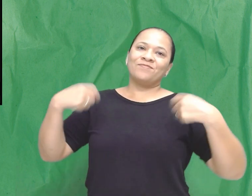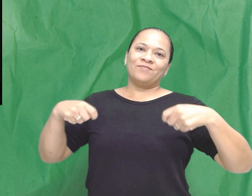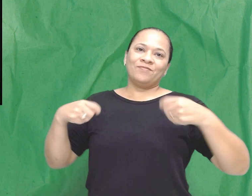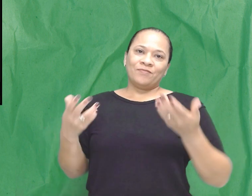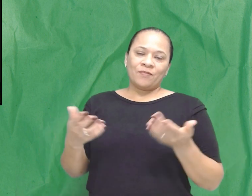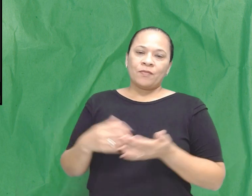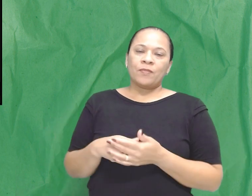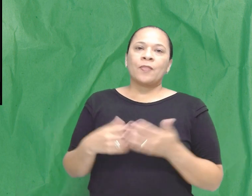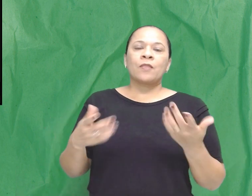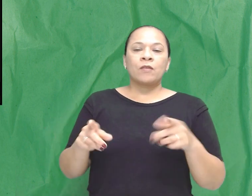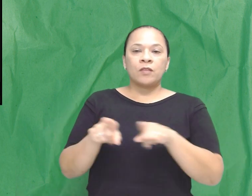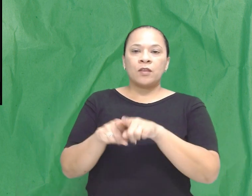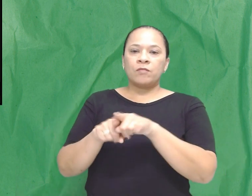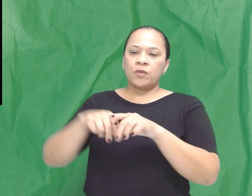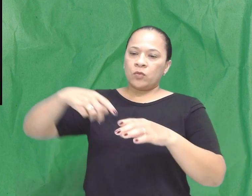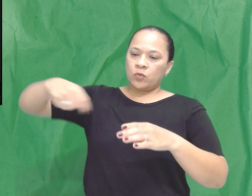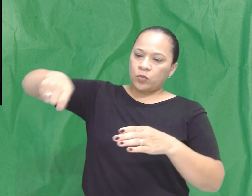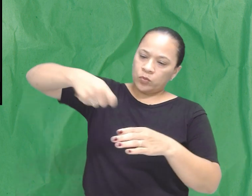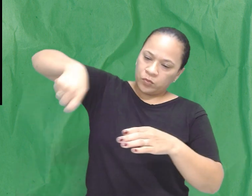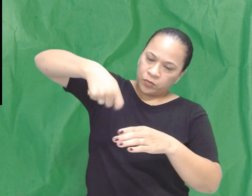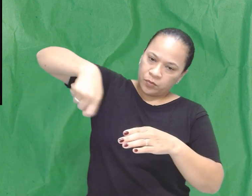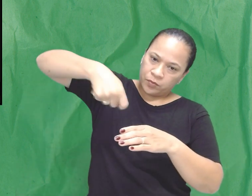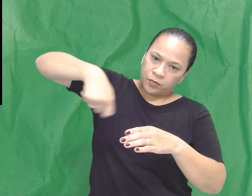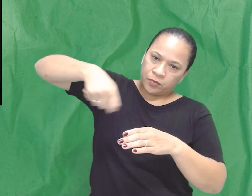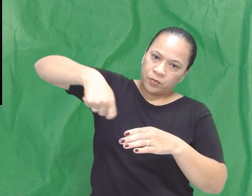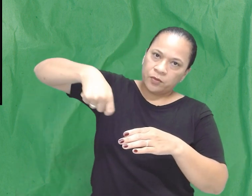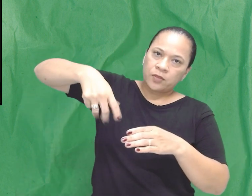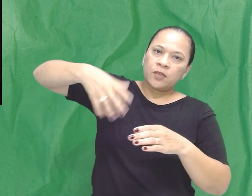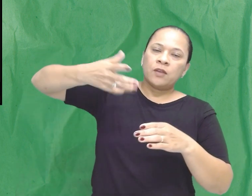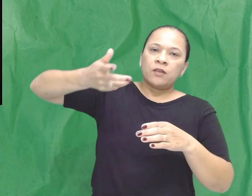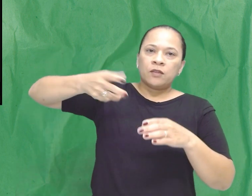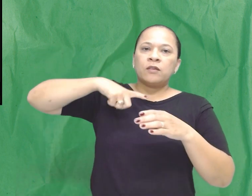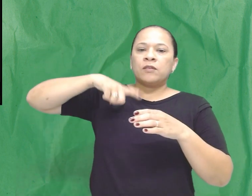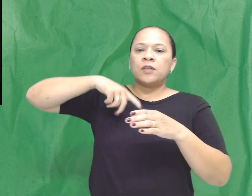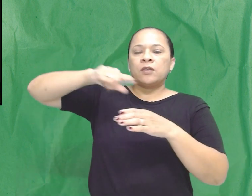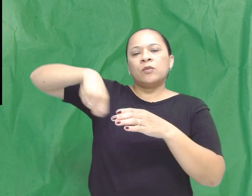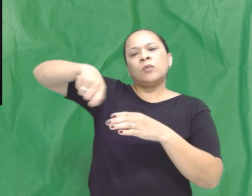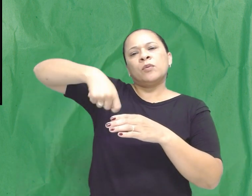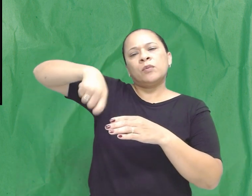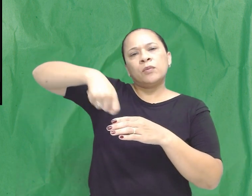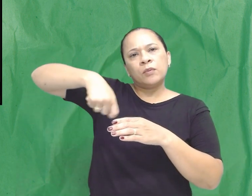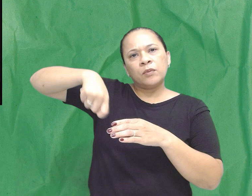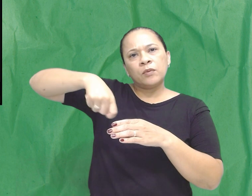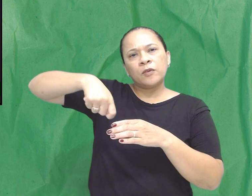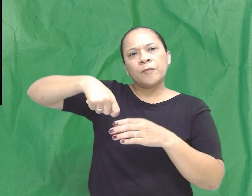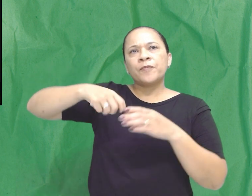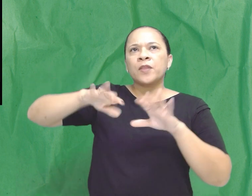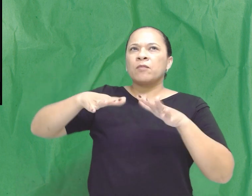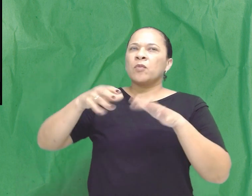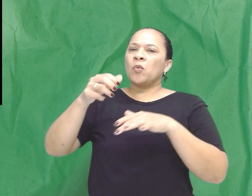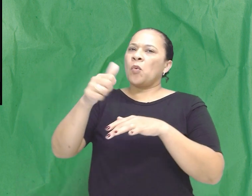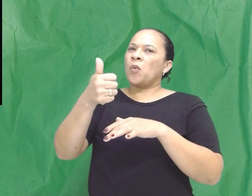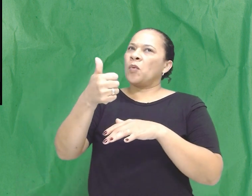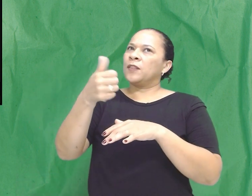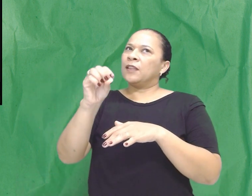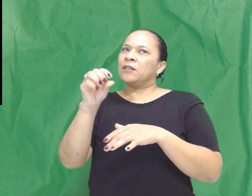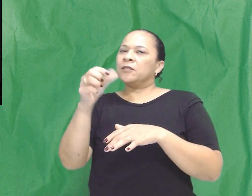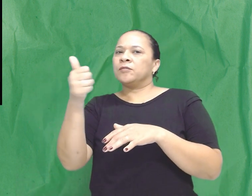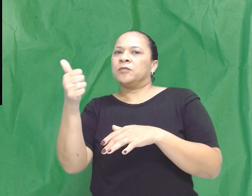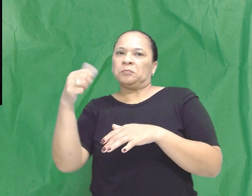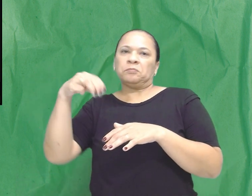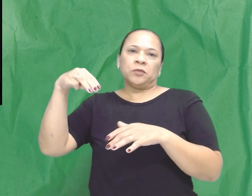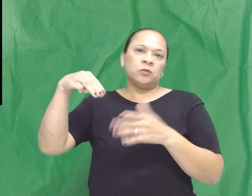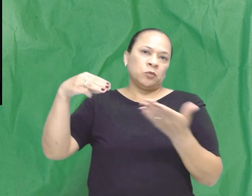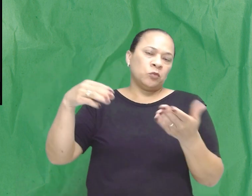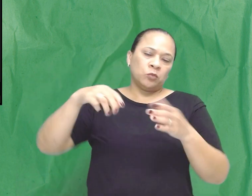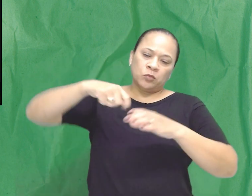você bater rigorosamente no tempo que está determinado na embalagem. Em geral são 10, 11 minutos que a